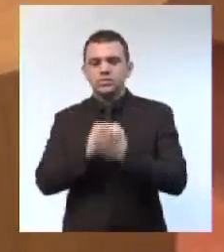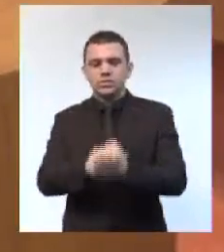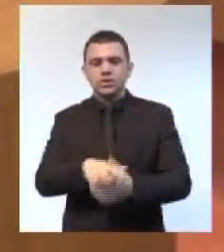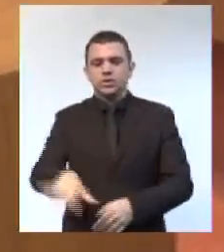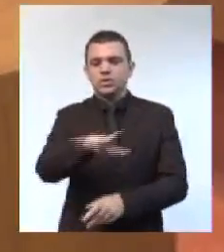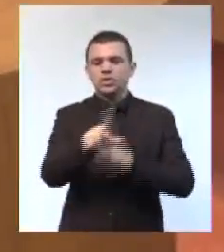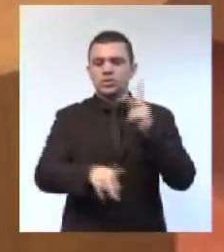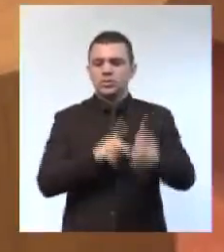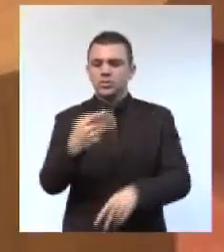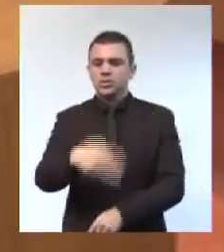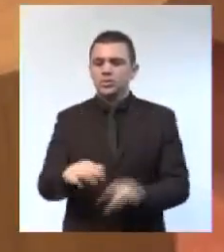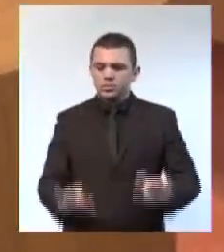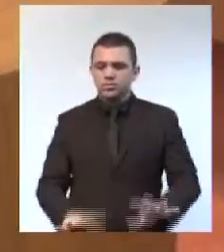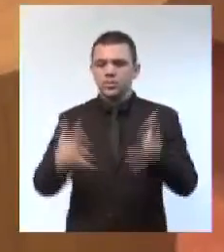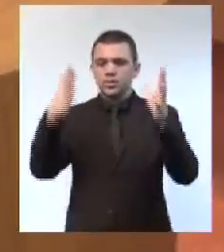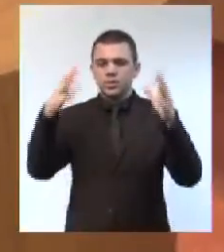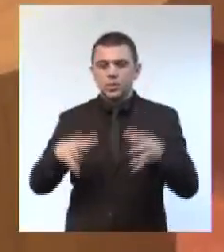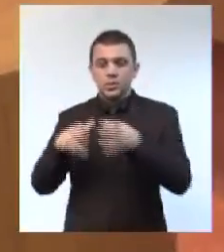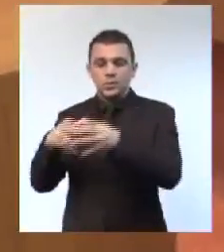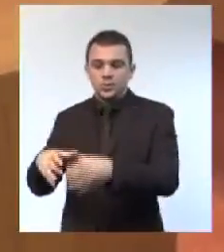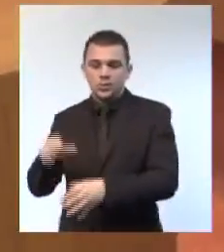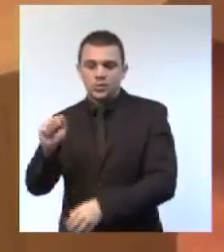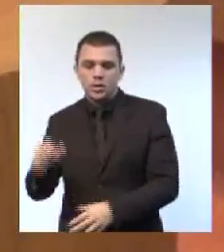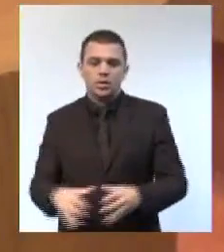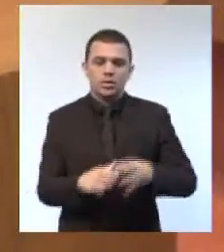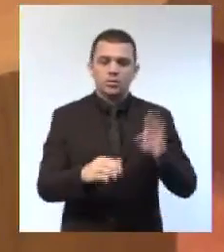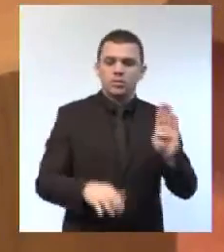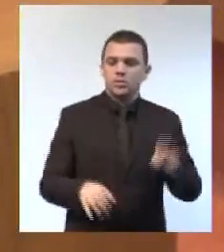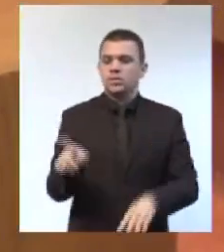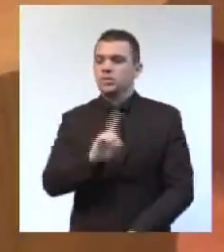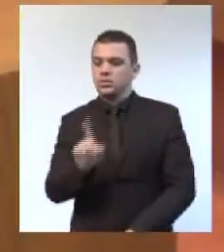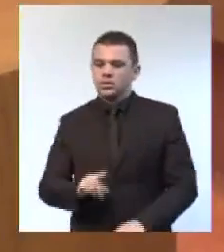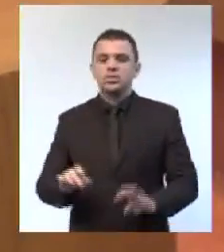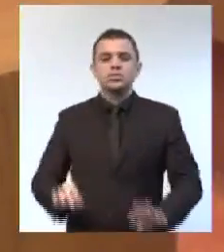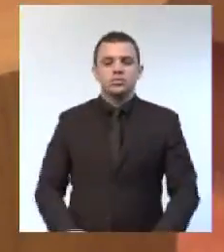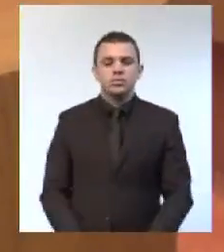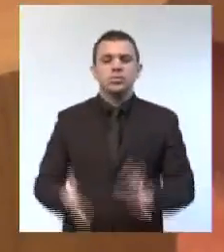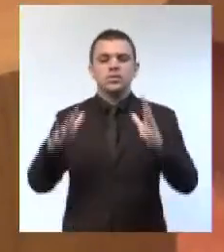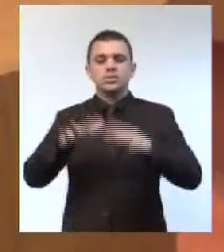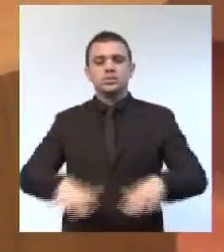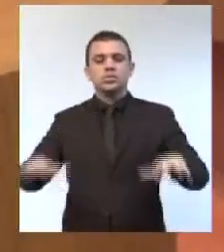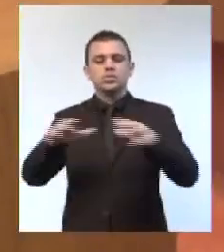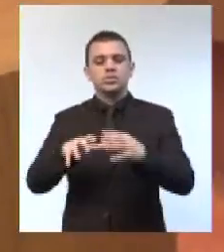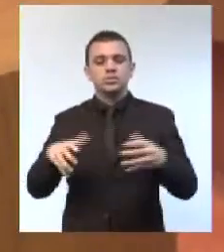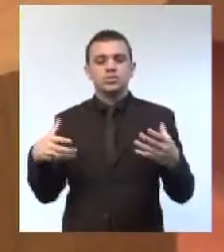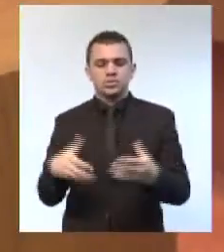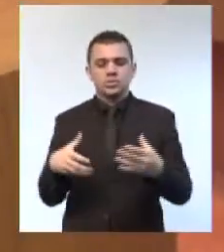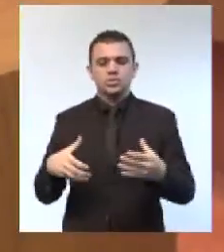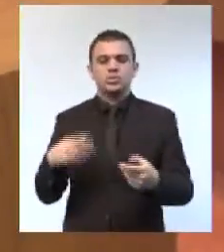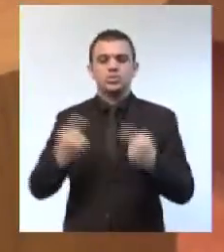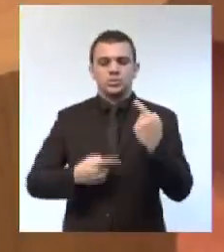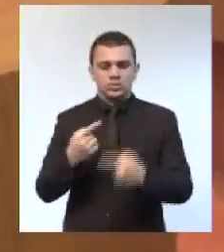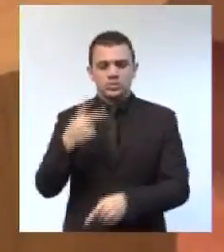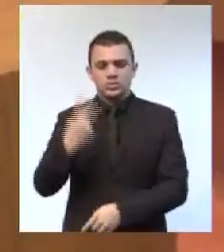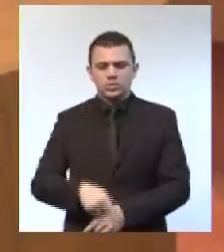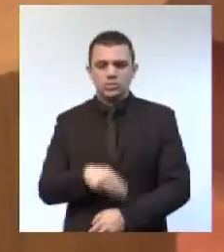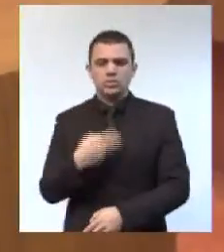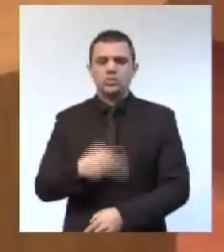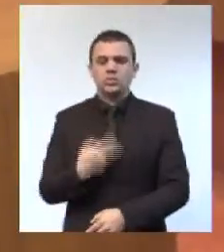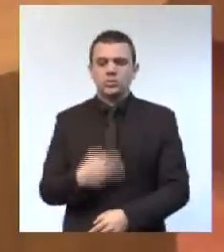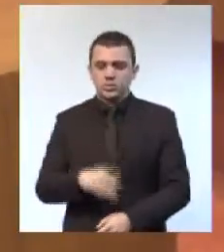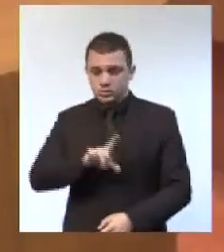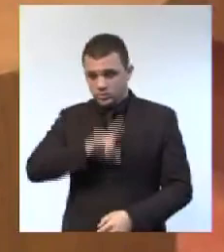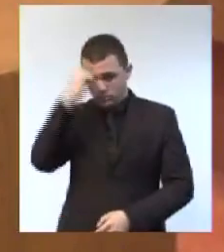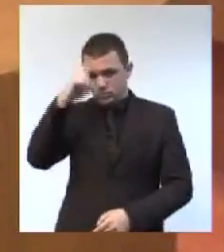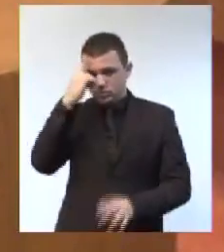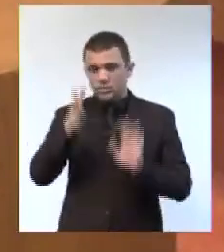aplaudir, não lado A ou lado B, mas aplaudir a classe política do Maranhão com ideias propositivas e que venham de encontro ao anseio